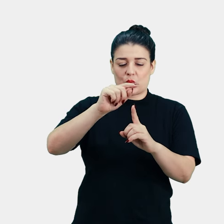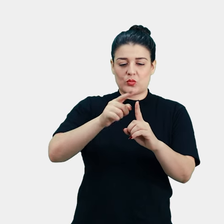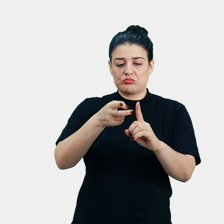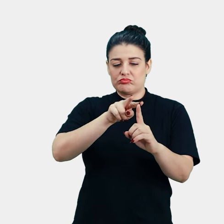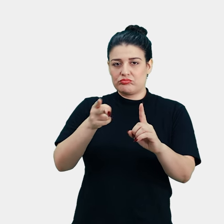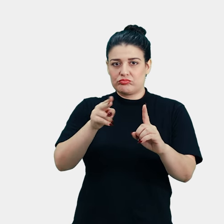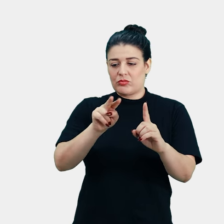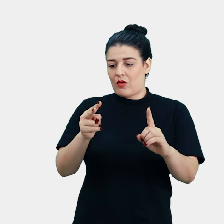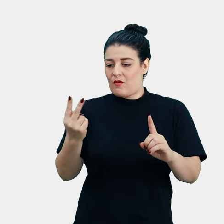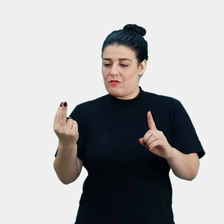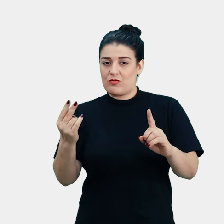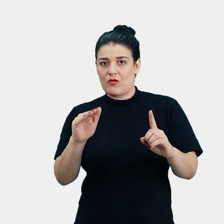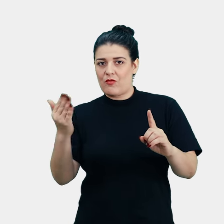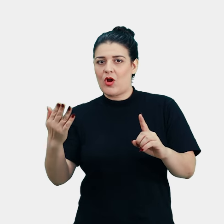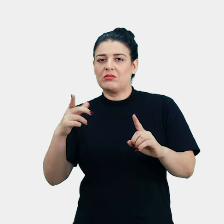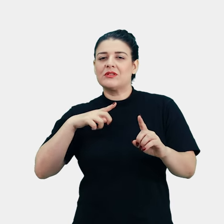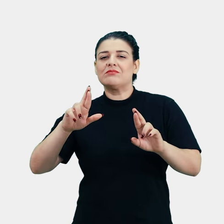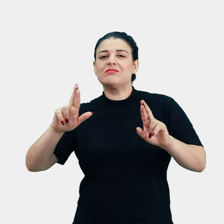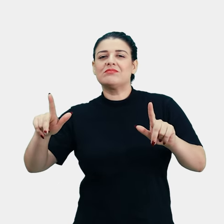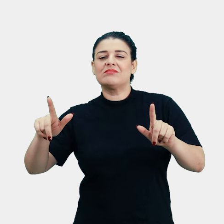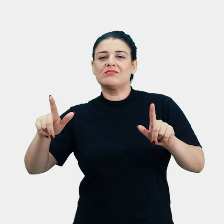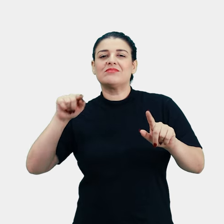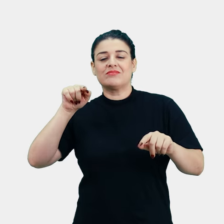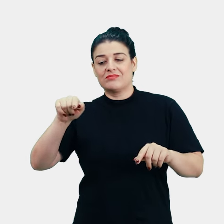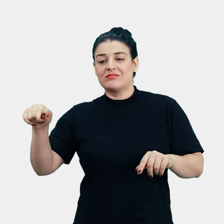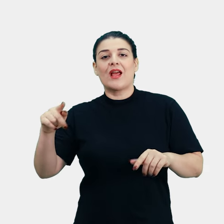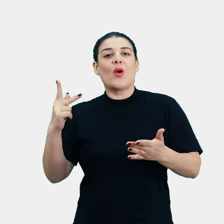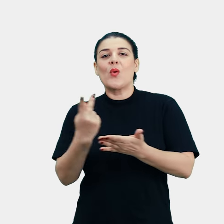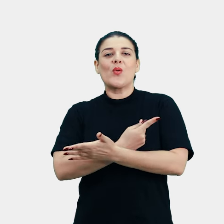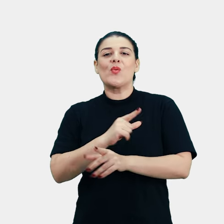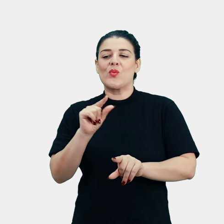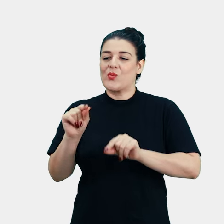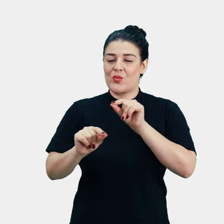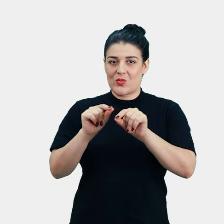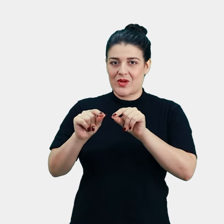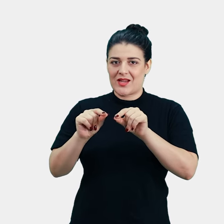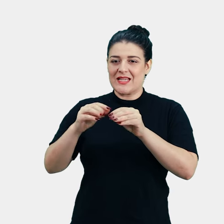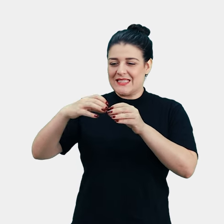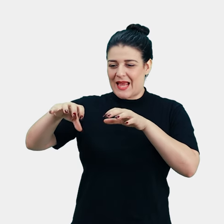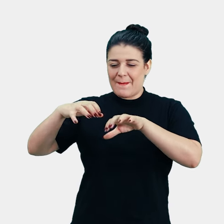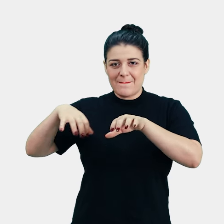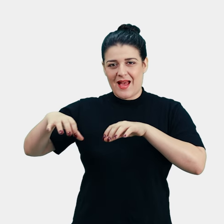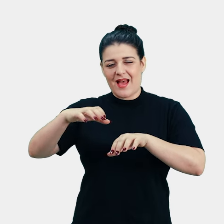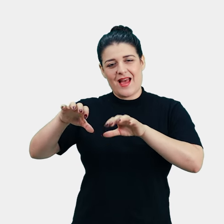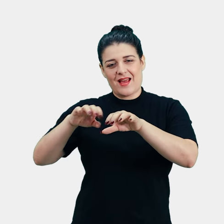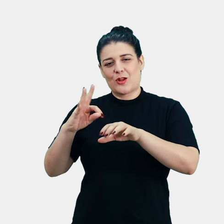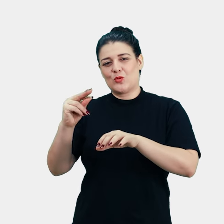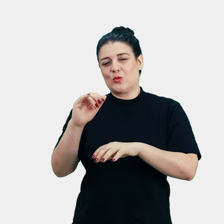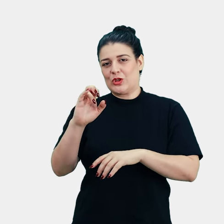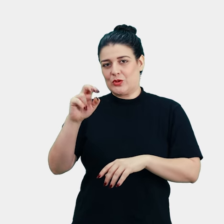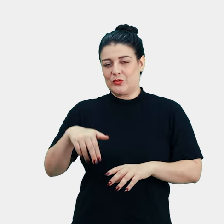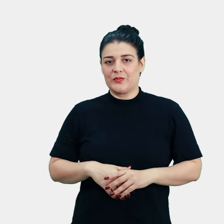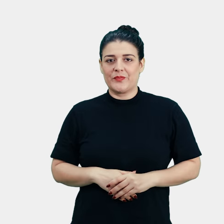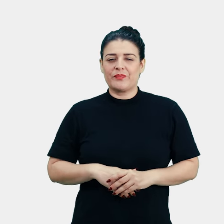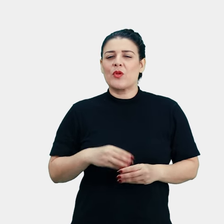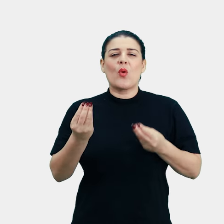dois eletrodos externos em diferentes frequências, ocorrendo, então, a separação desses íons. E os espectros